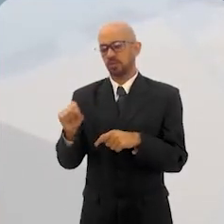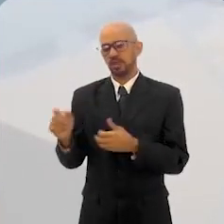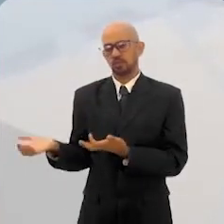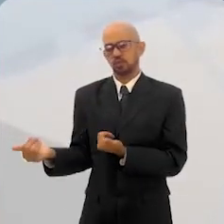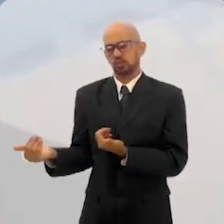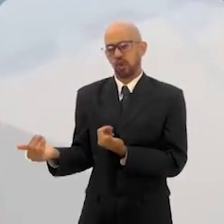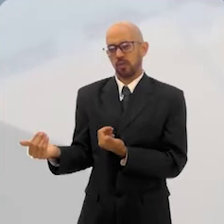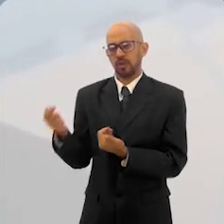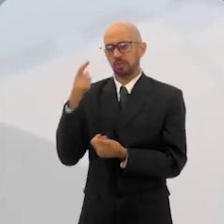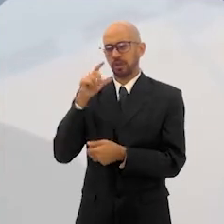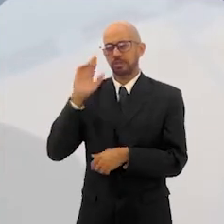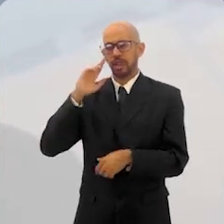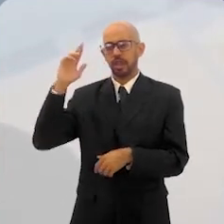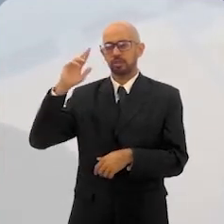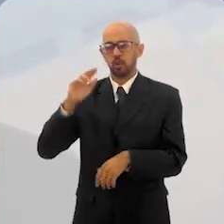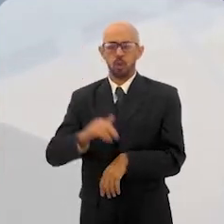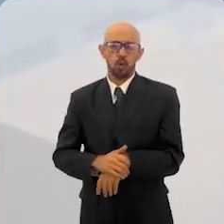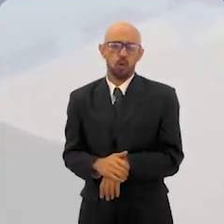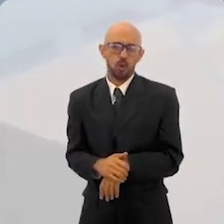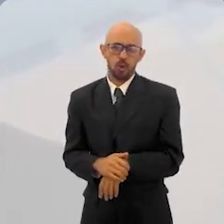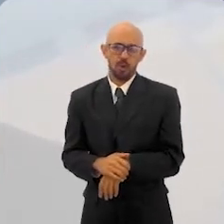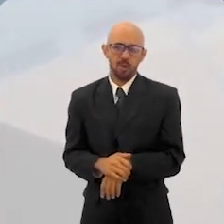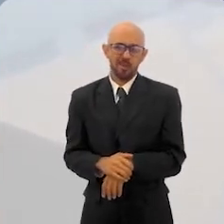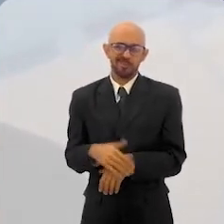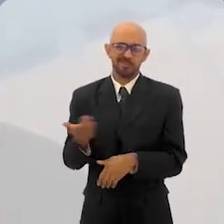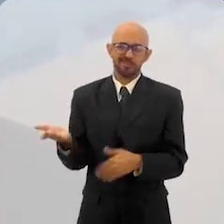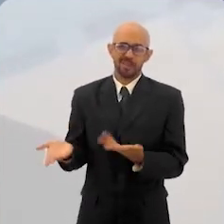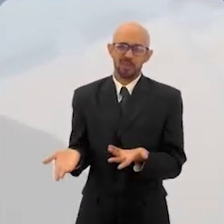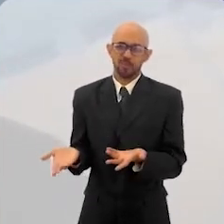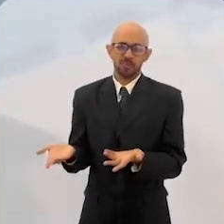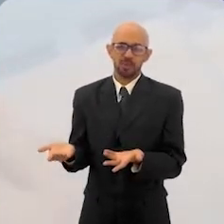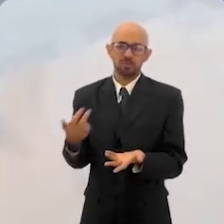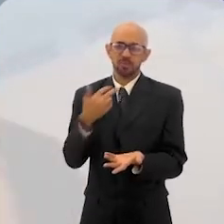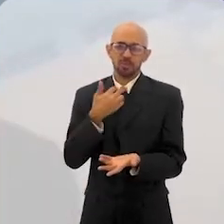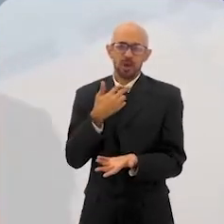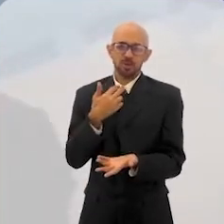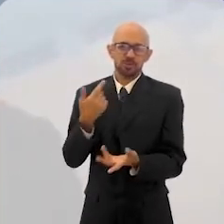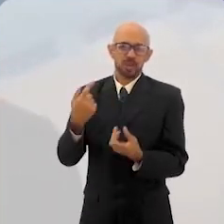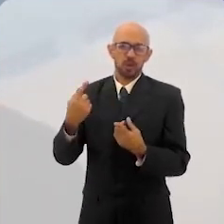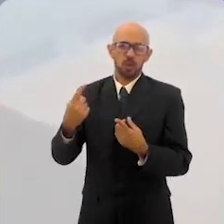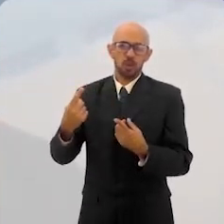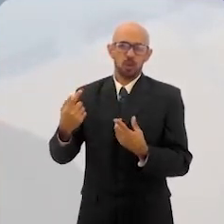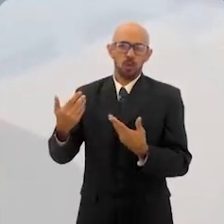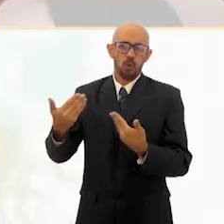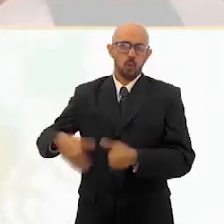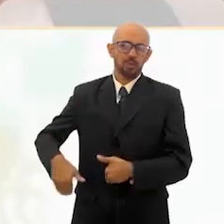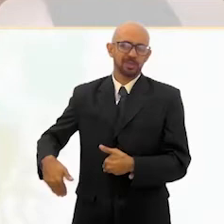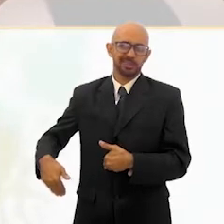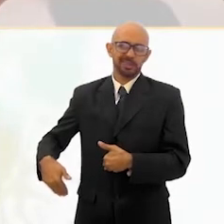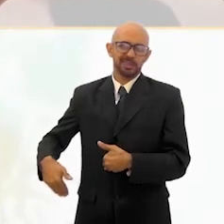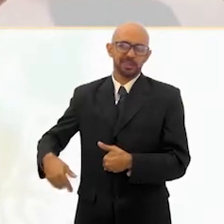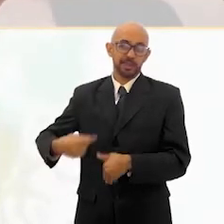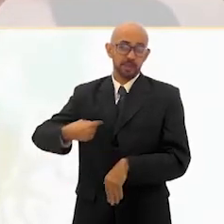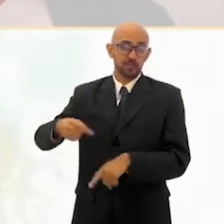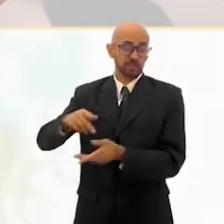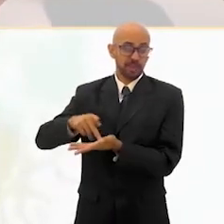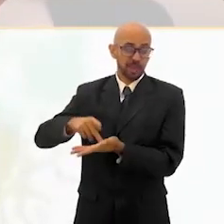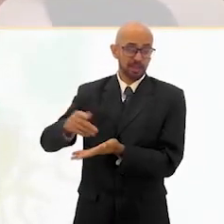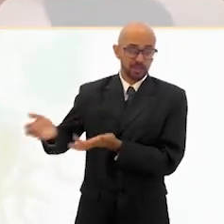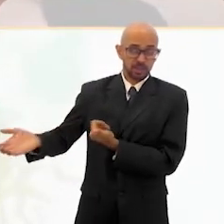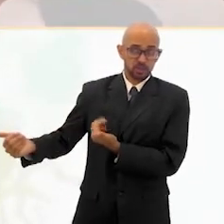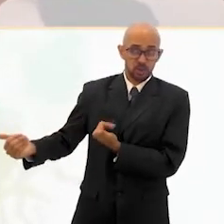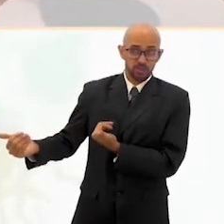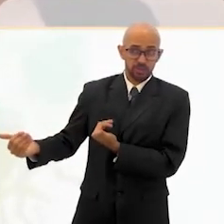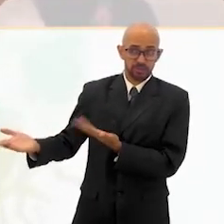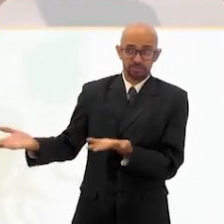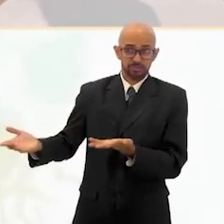reitor, né? Então, assim, a frustração ali era uma coisa que eu não podia ser contra. Assim, eu era jovem, Tinha entendeu? como botar Então,